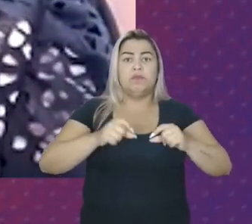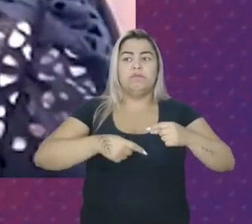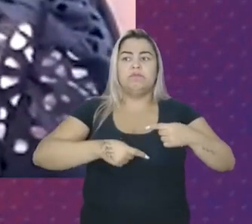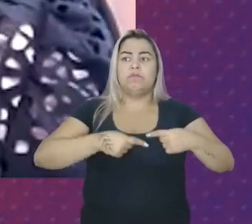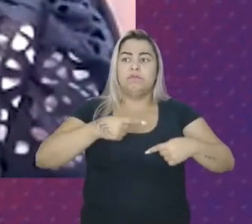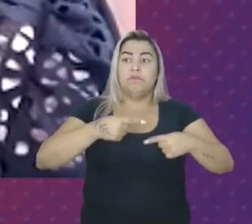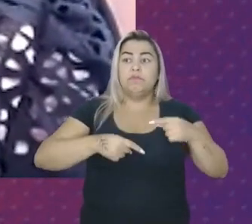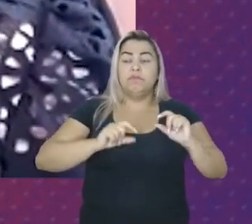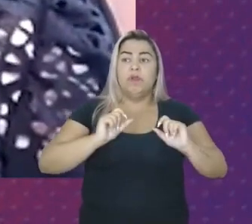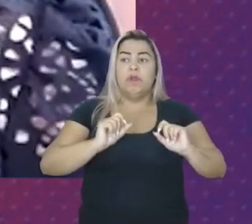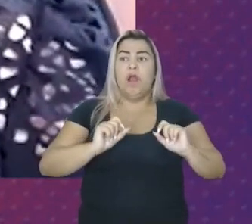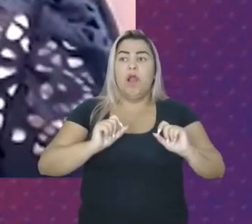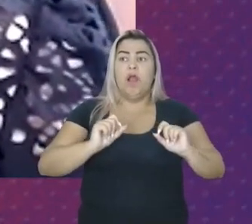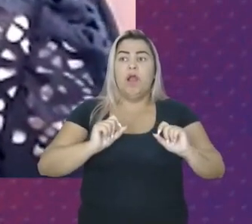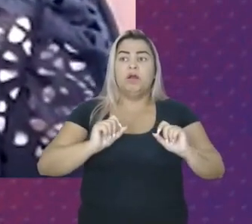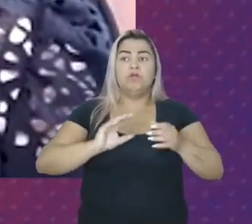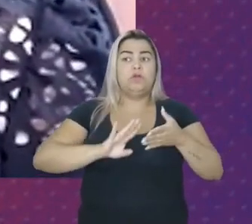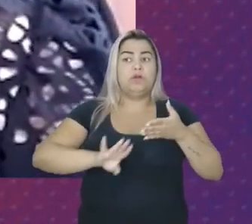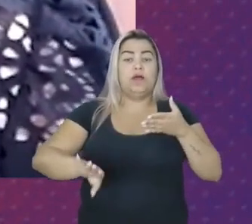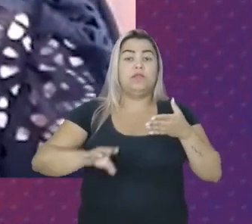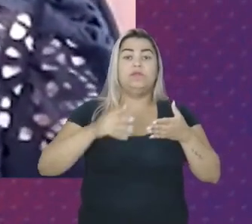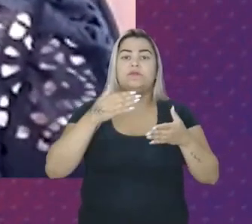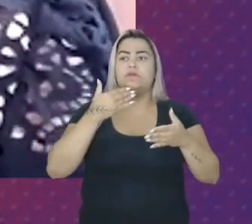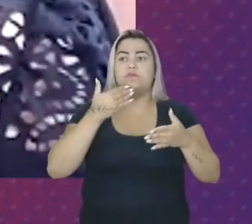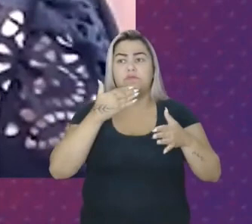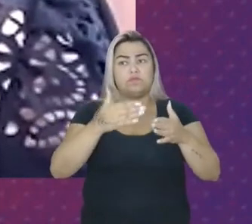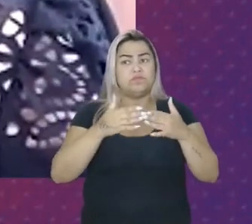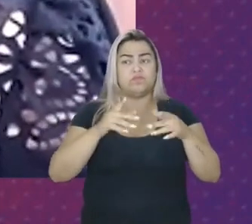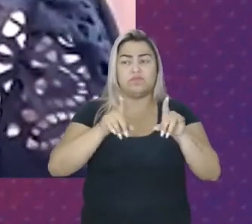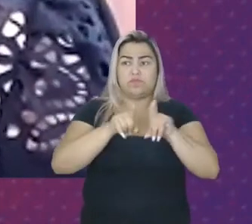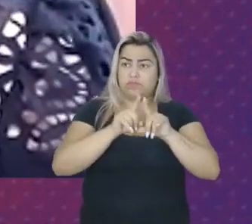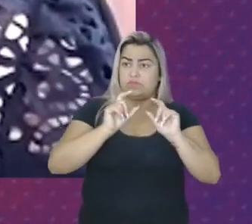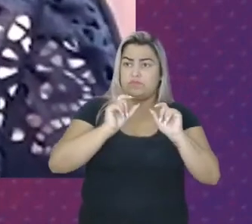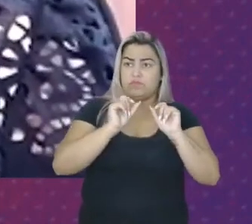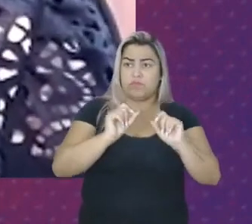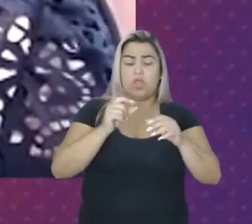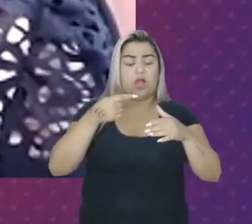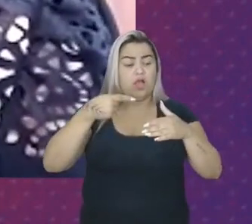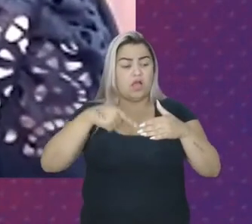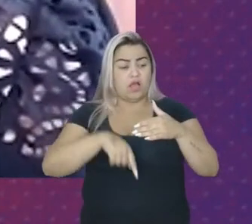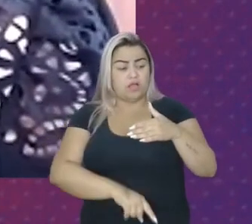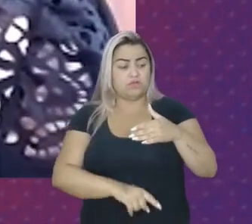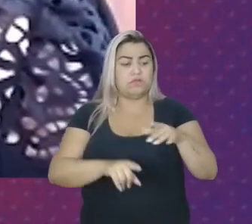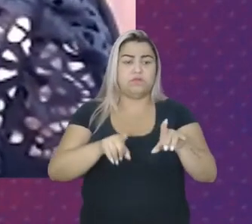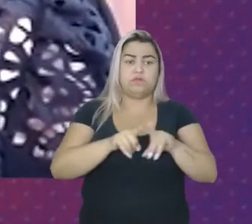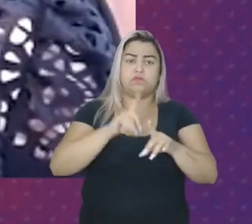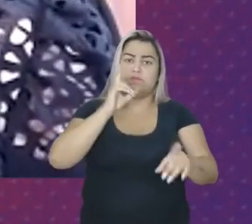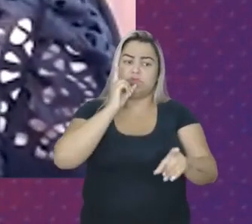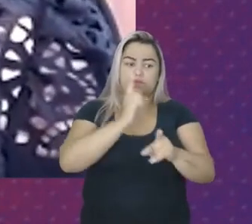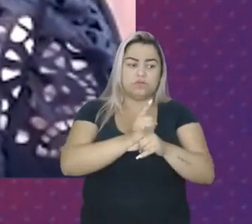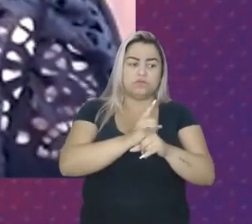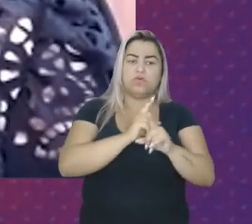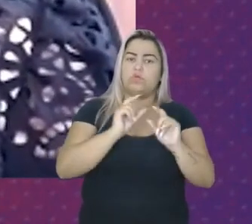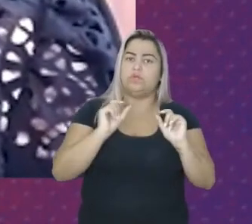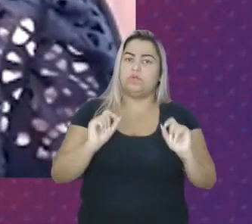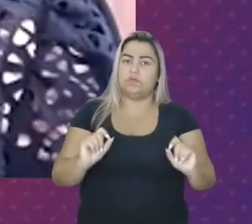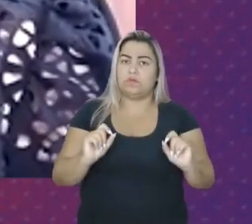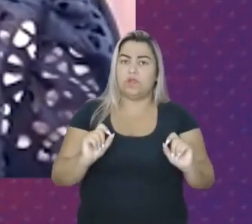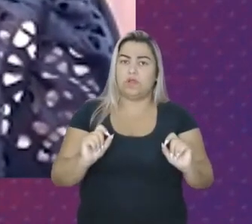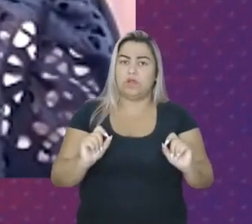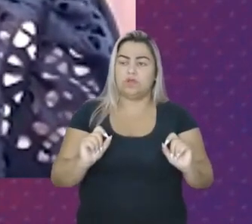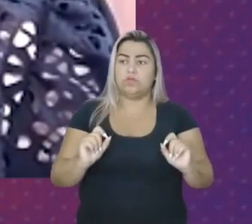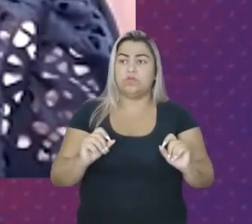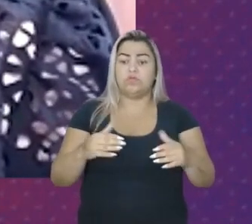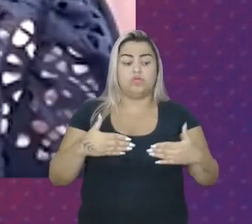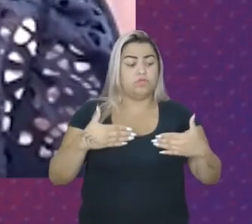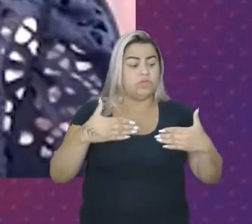políticas, sucateadas. E quando a gente pensa que já chegou ao fundo do poço ao encontrar essa realidade do